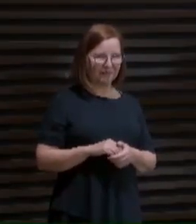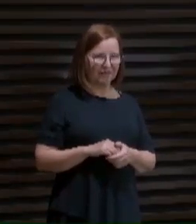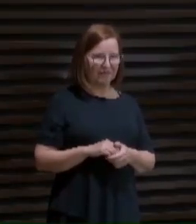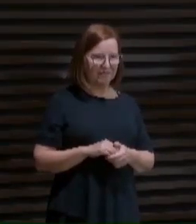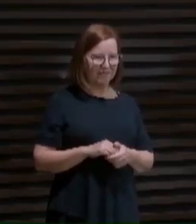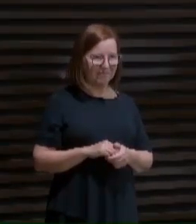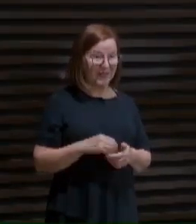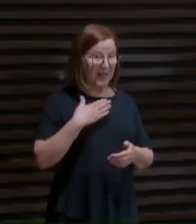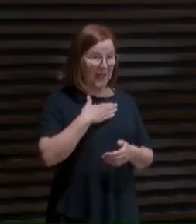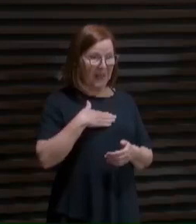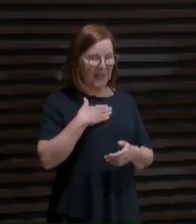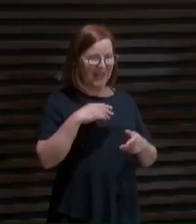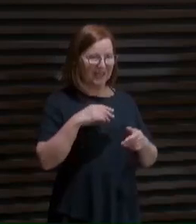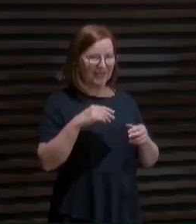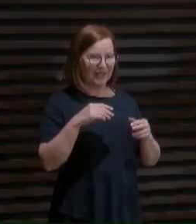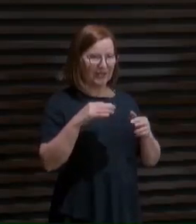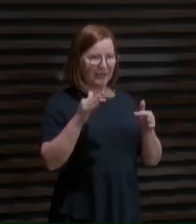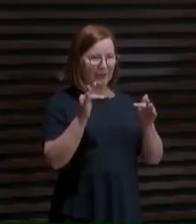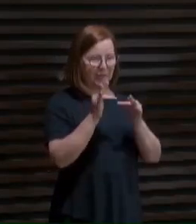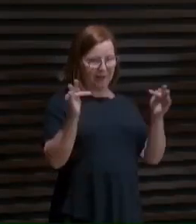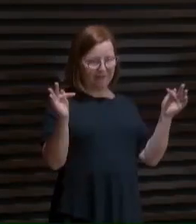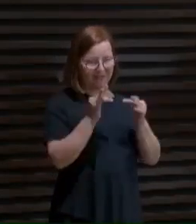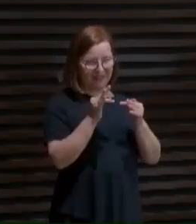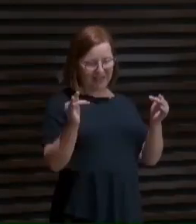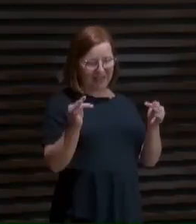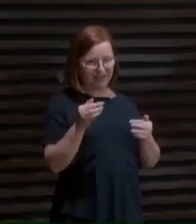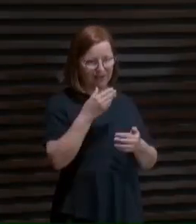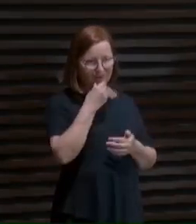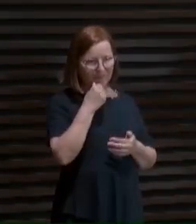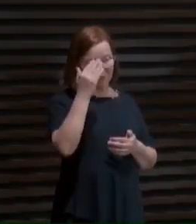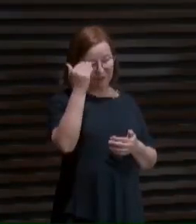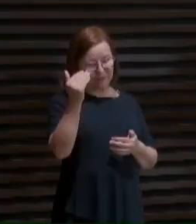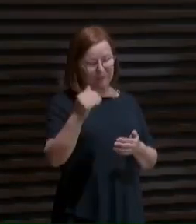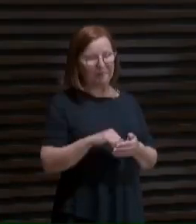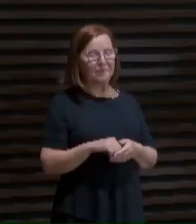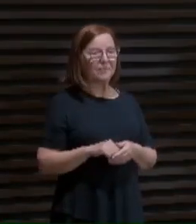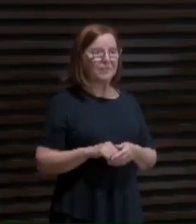Eu gosto muito de uma frase de Charles Dean. Ele disse o seguinte: